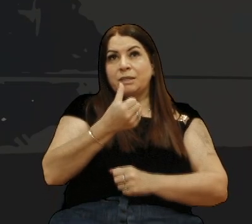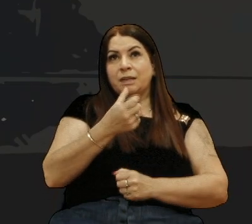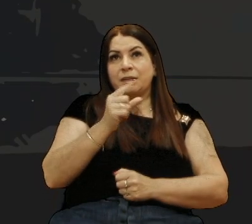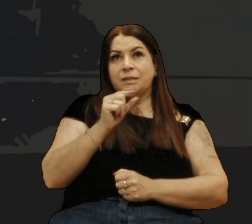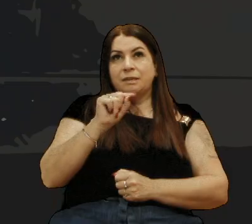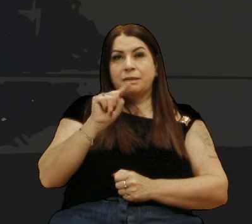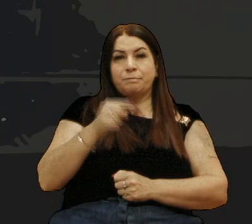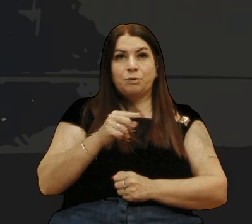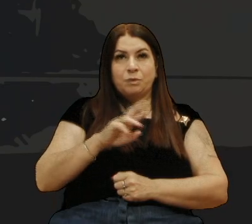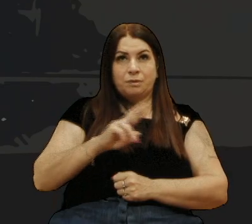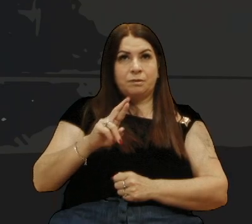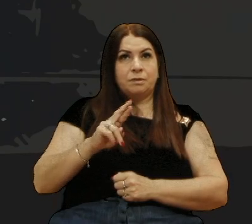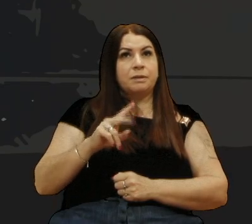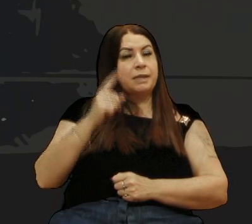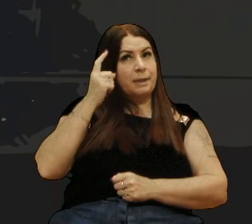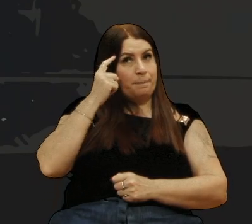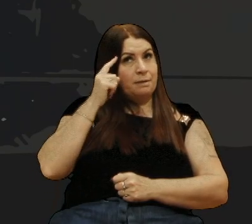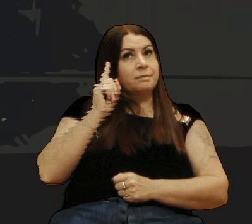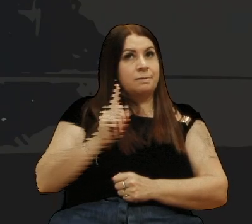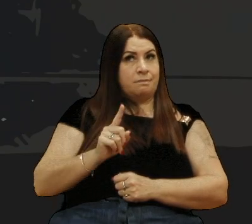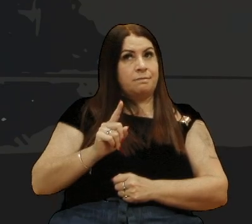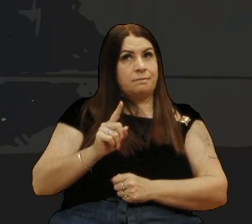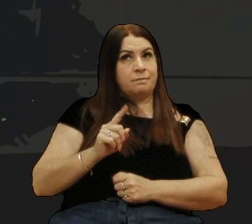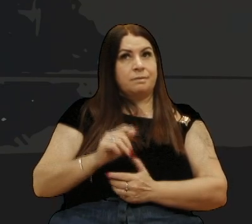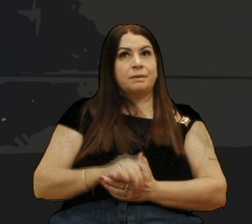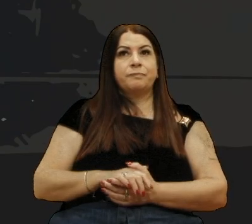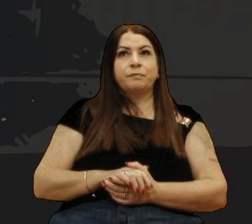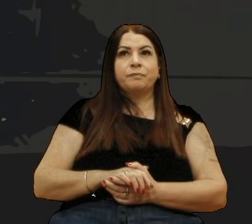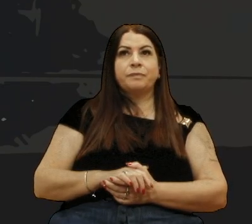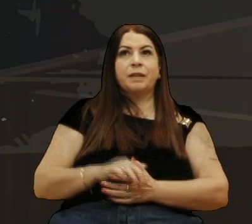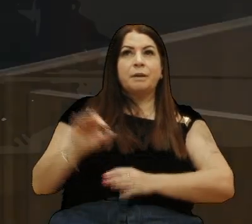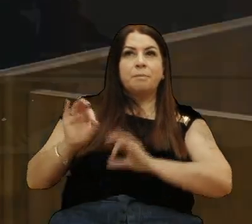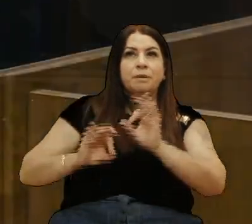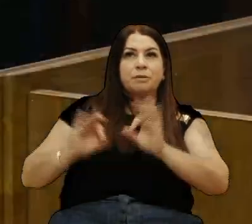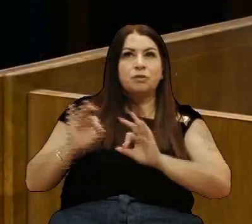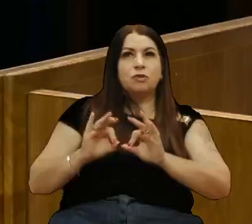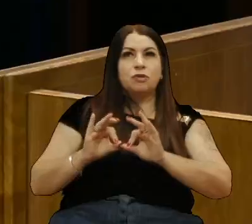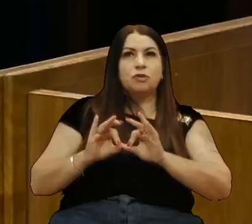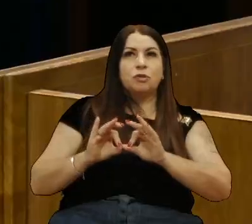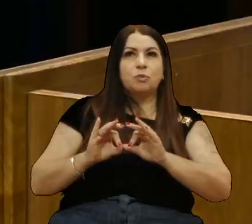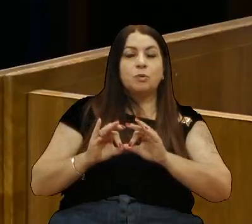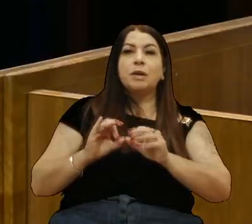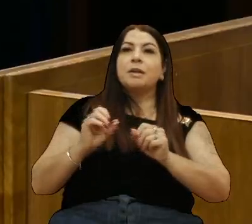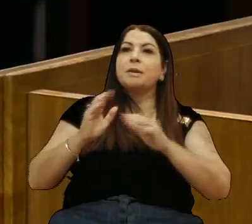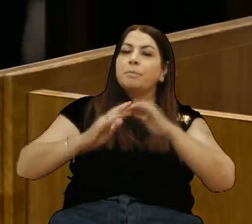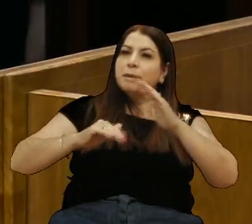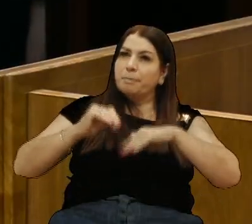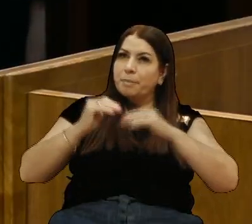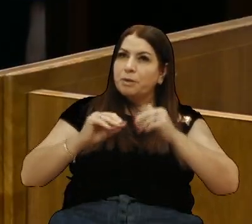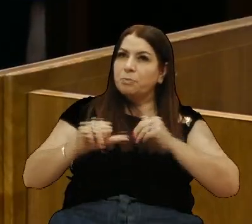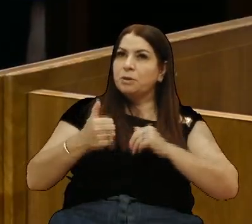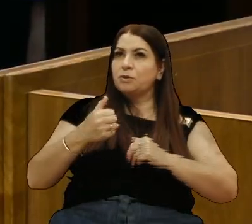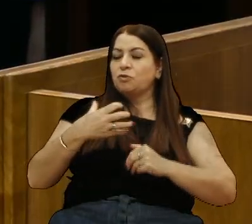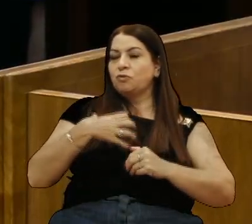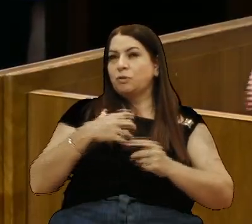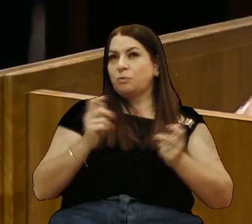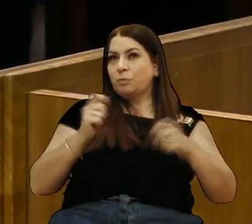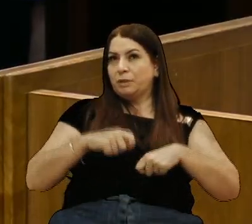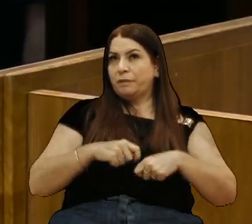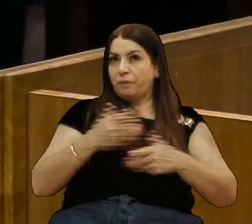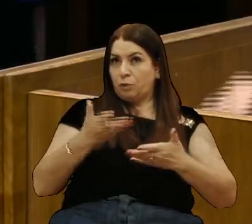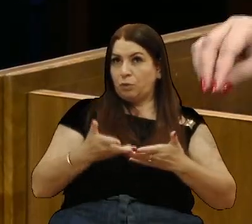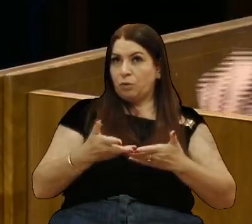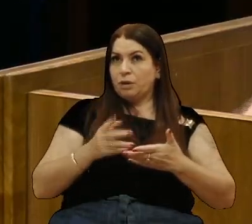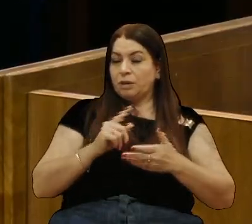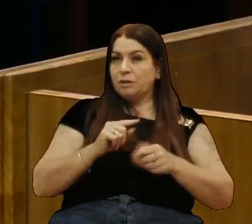mil, ela deve ser pensada, né, planejada e executada da melhor maneira possível. E agora